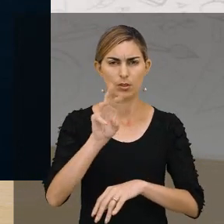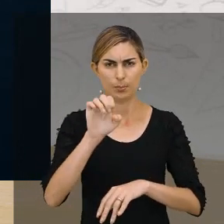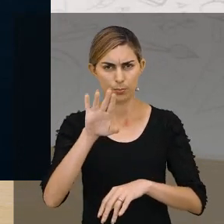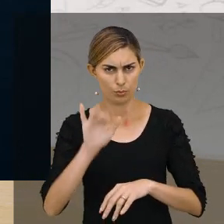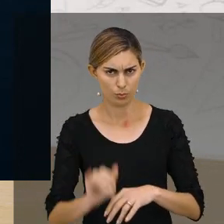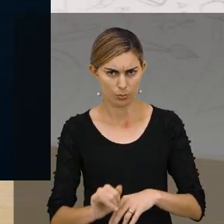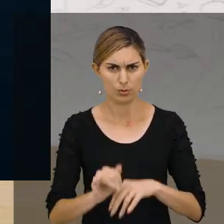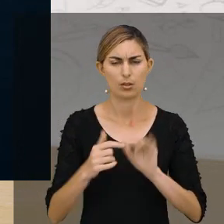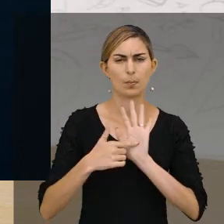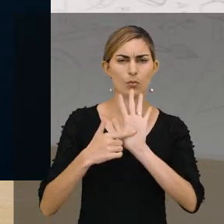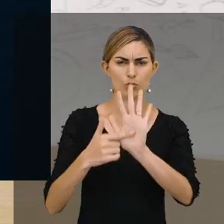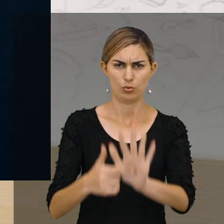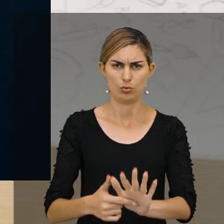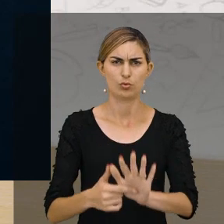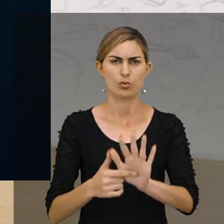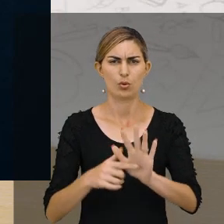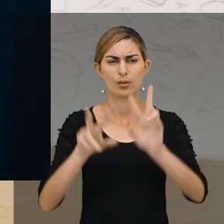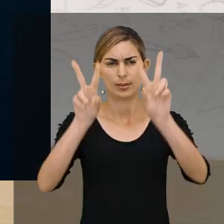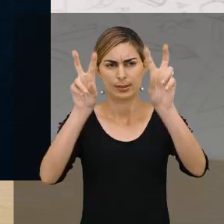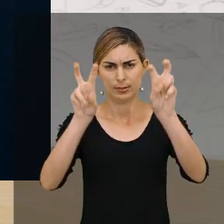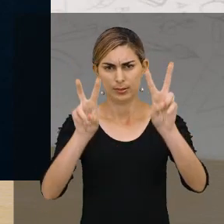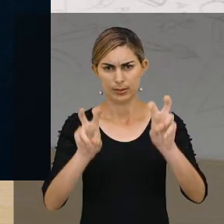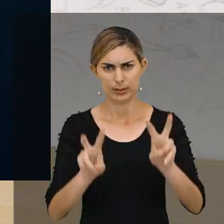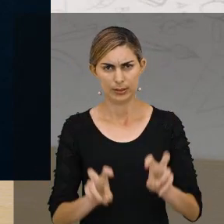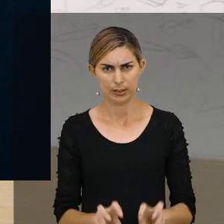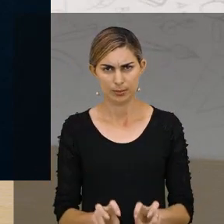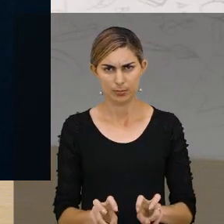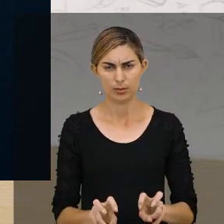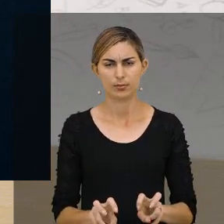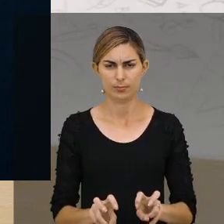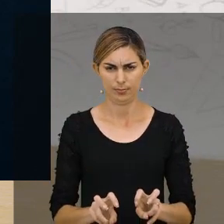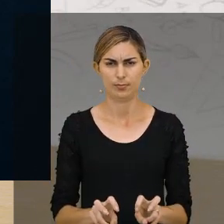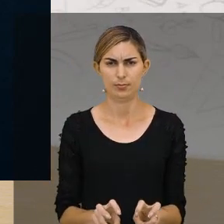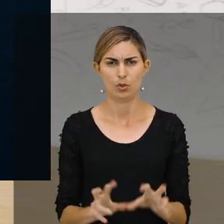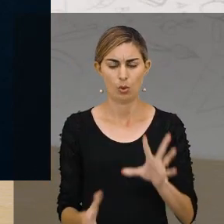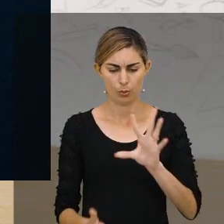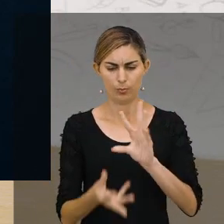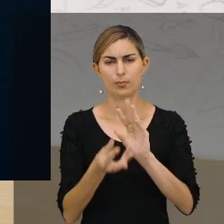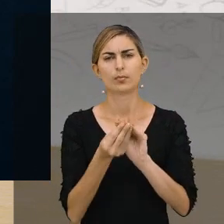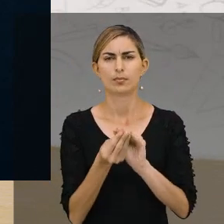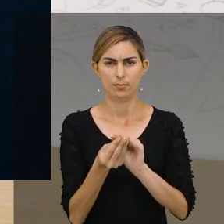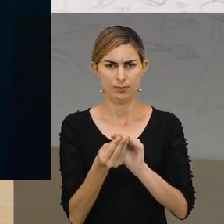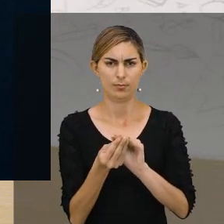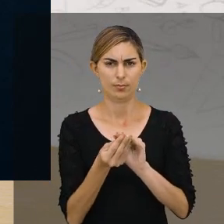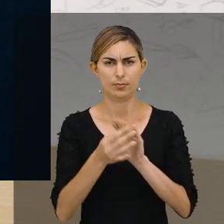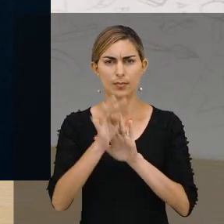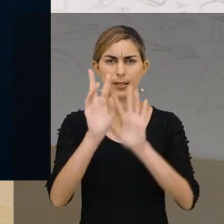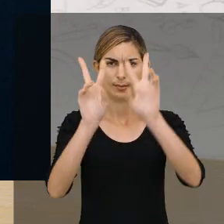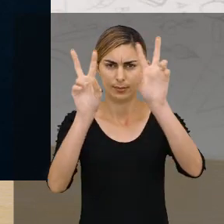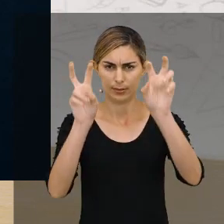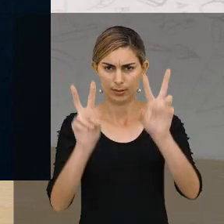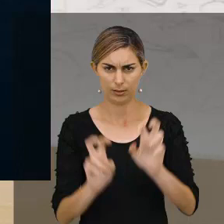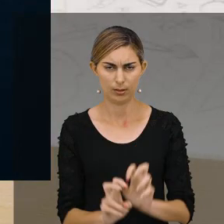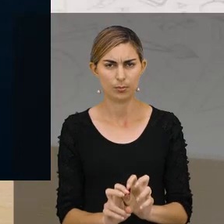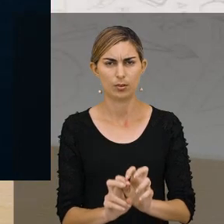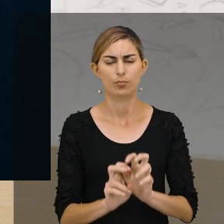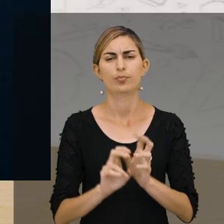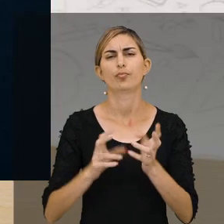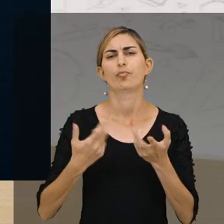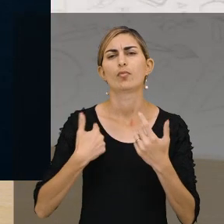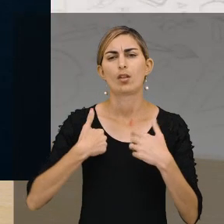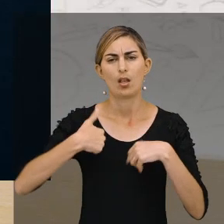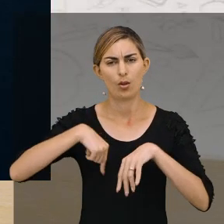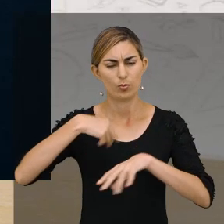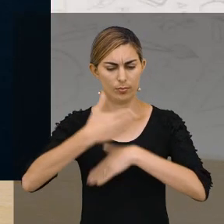e-book e trazer uma abordagem temática para vocês que vai complementar os temas e